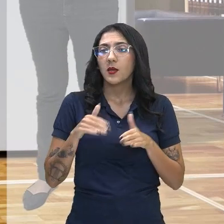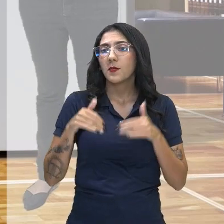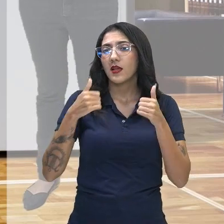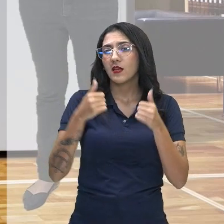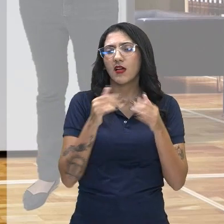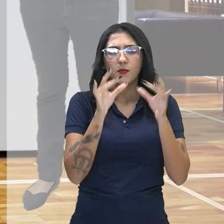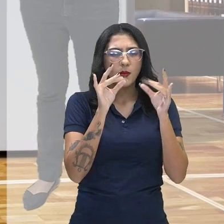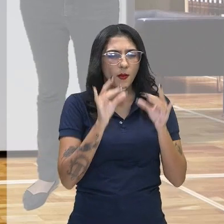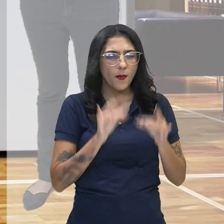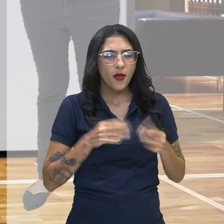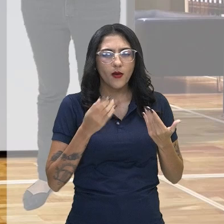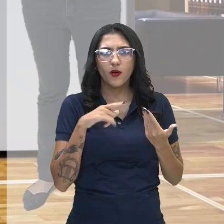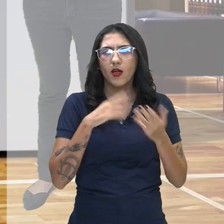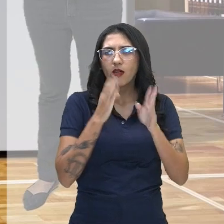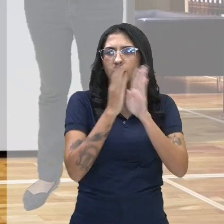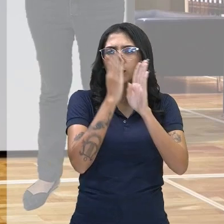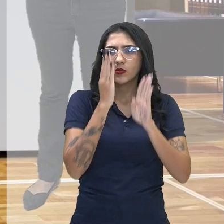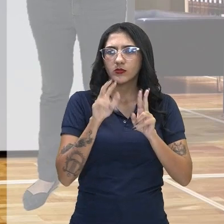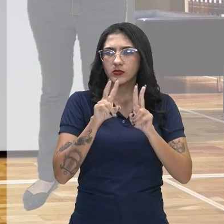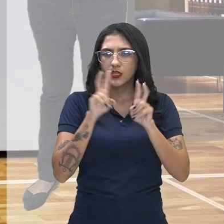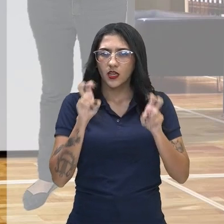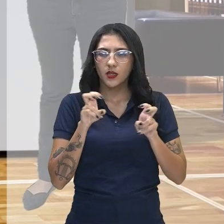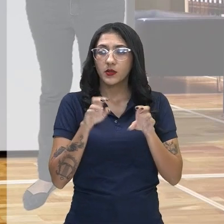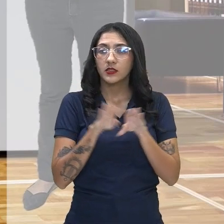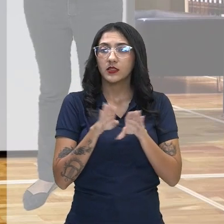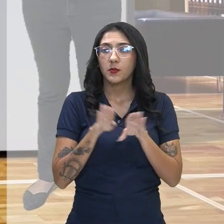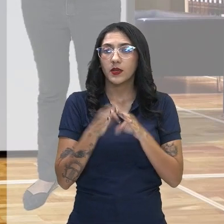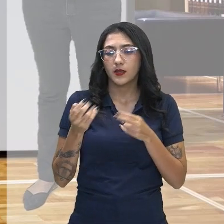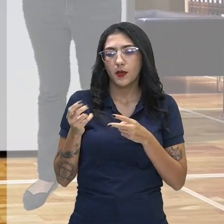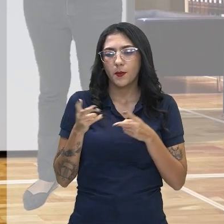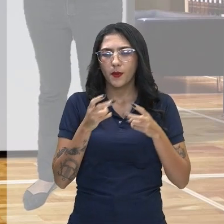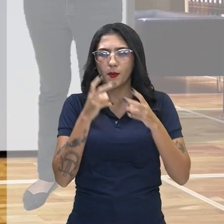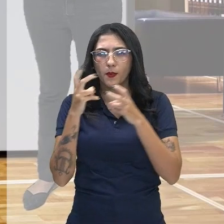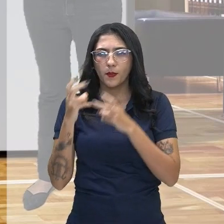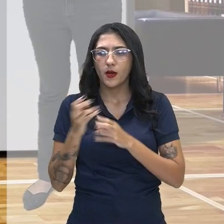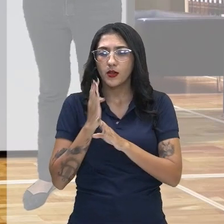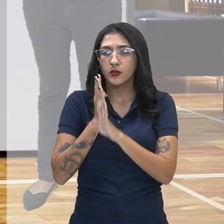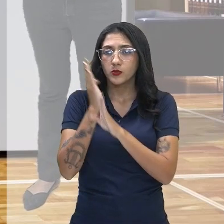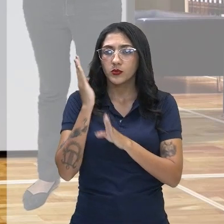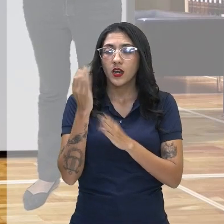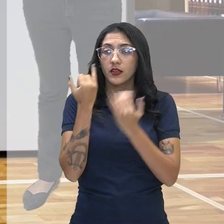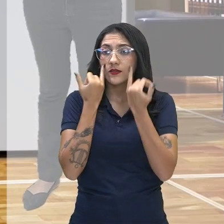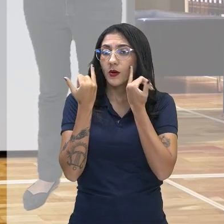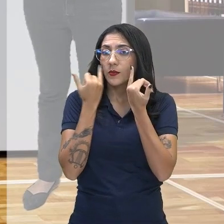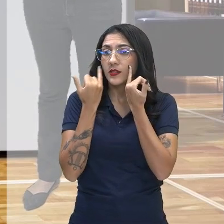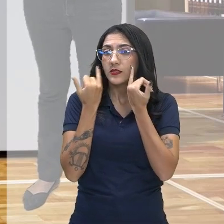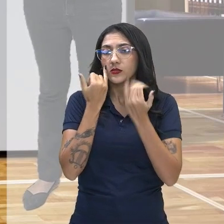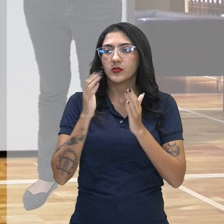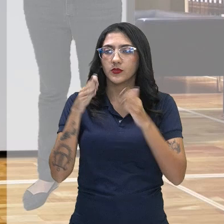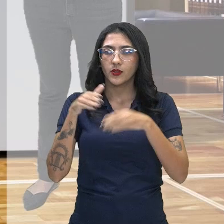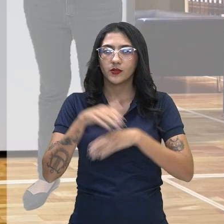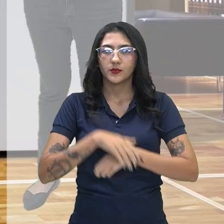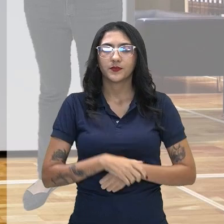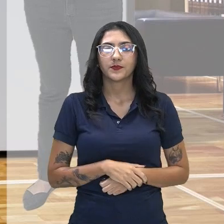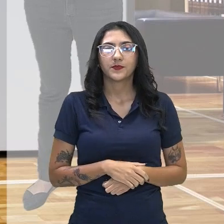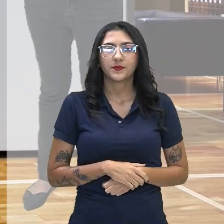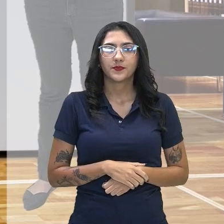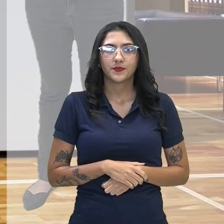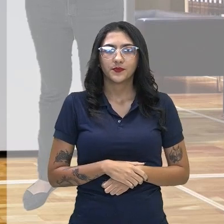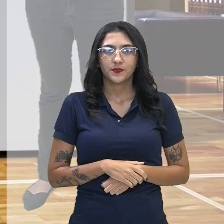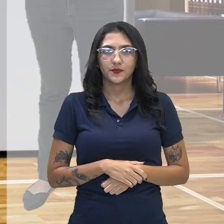que o texto está falando e também buscar informações específicas, que é o caso do scanning. Mas voltando